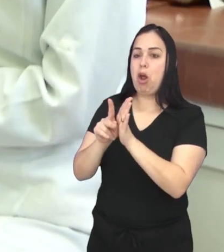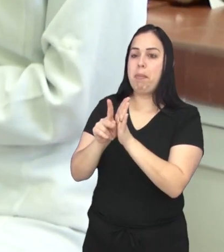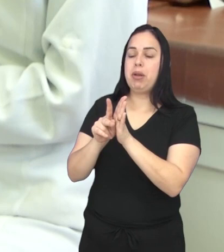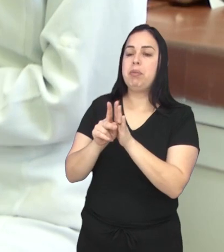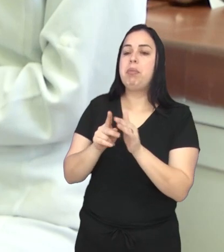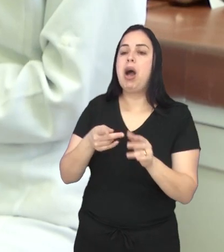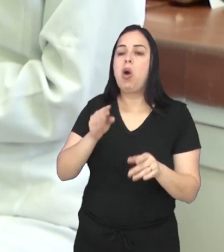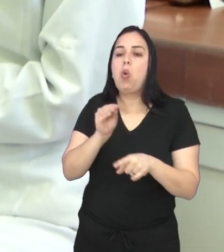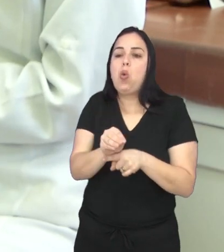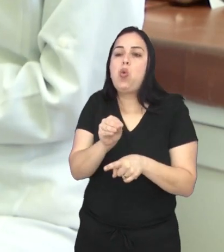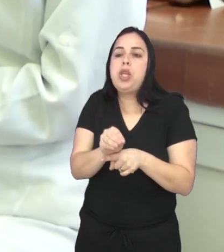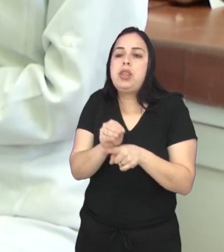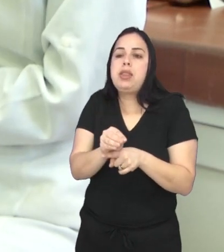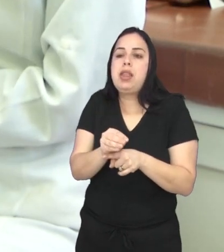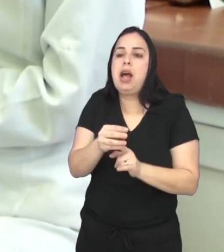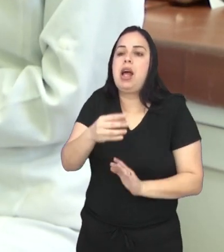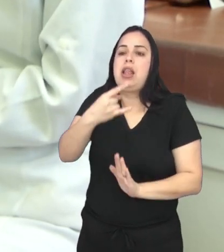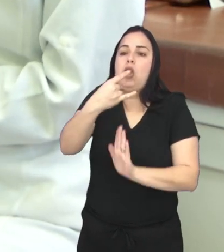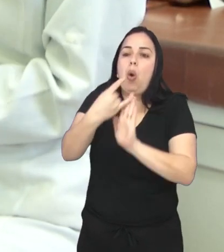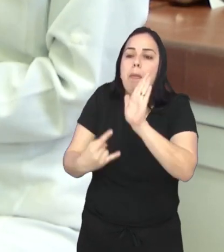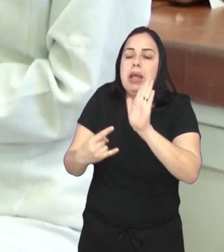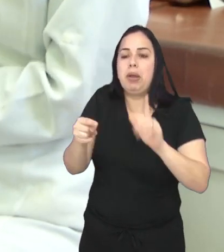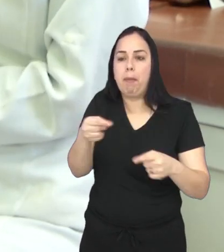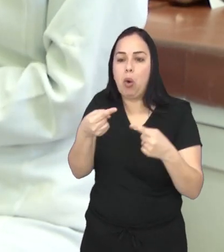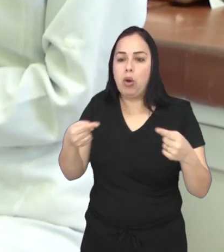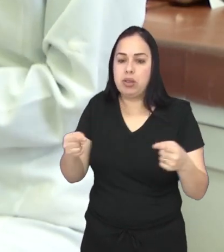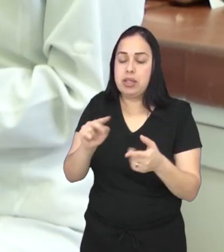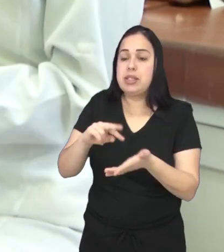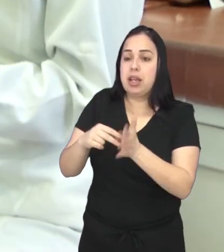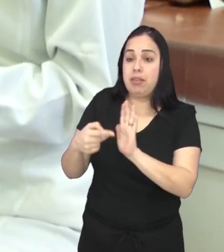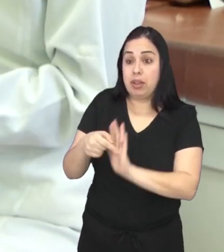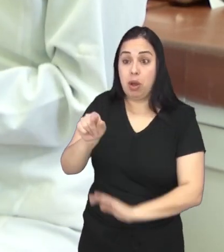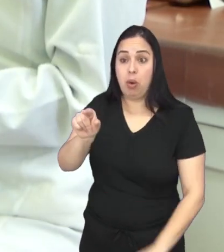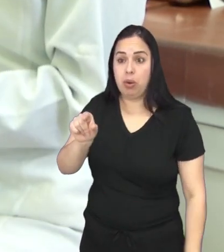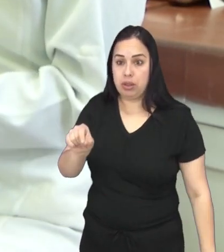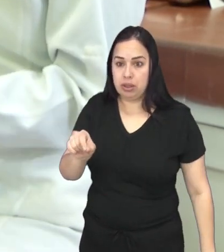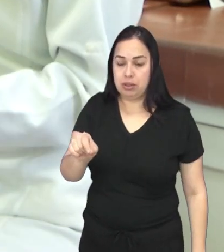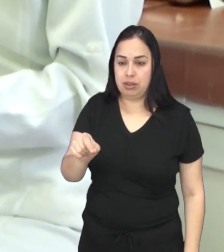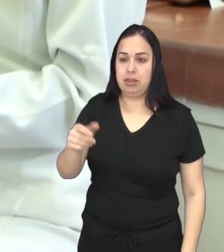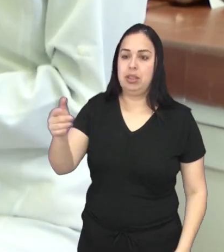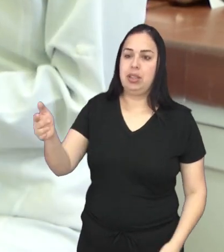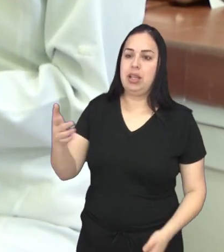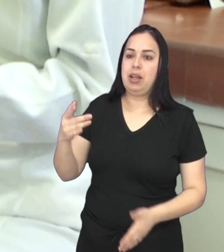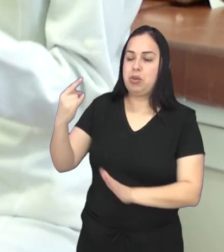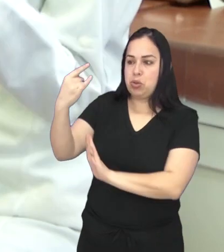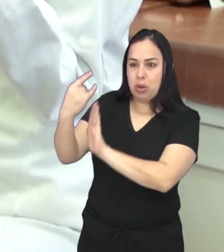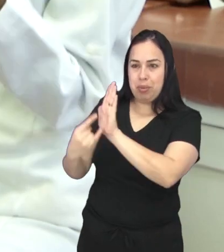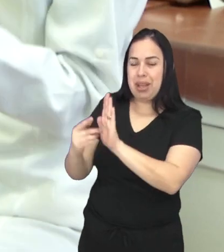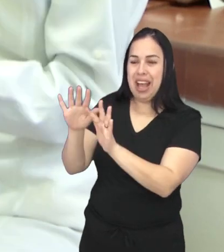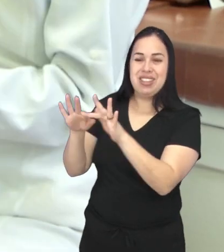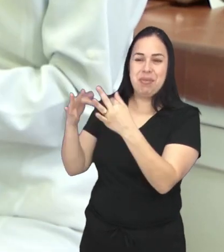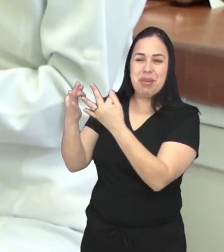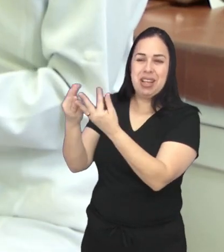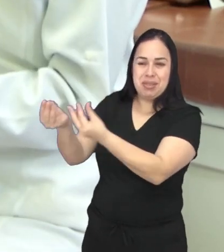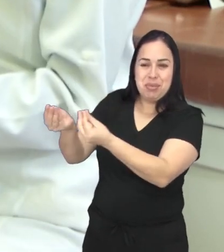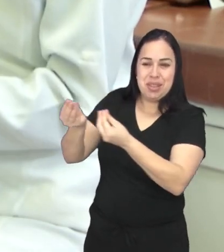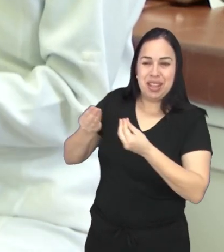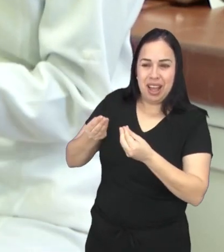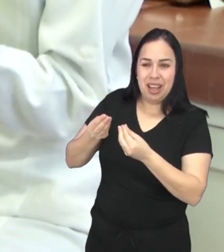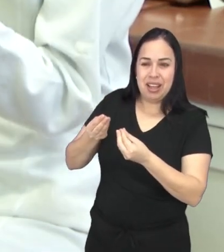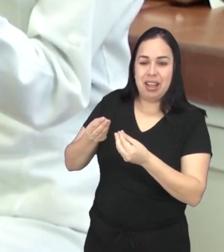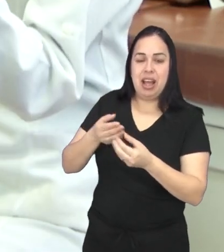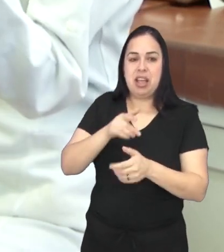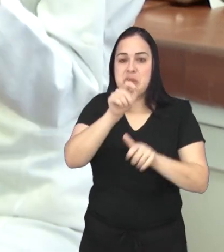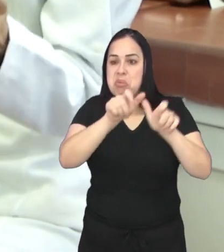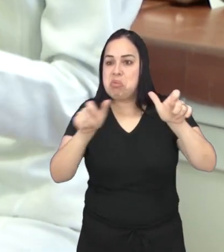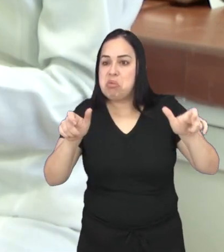para a preservação de documentação musical. Então, o que significa isso? São materiais que chegam, né? As famílias nos entregam, né?